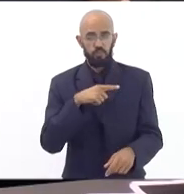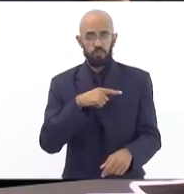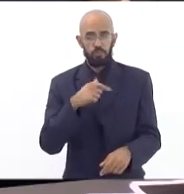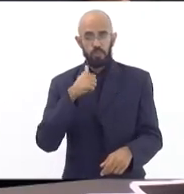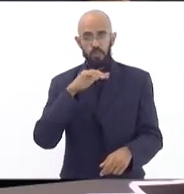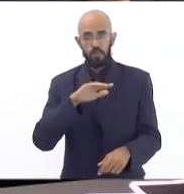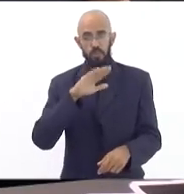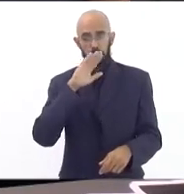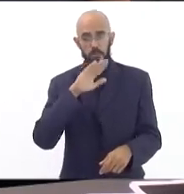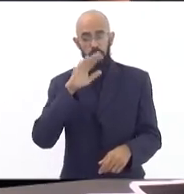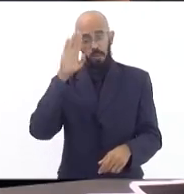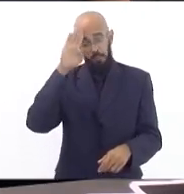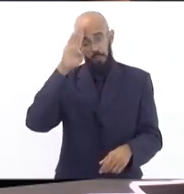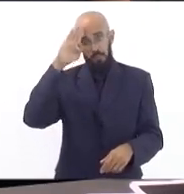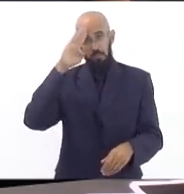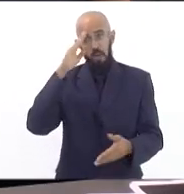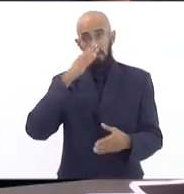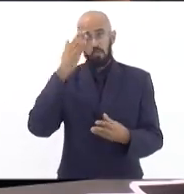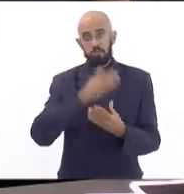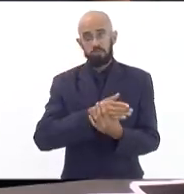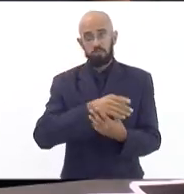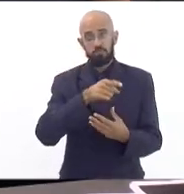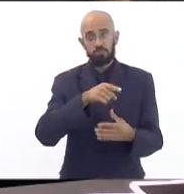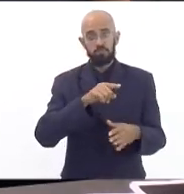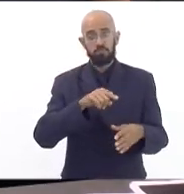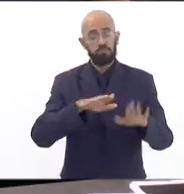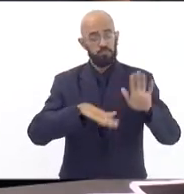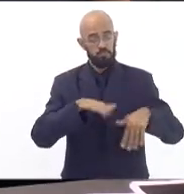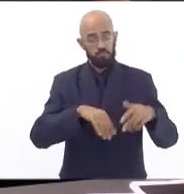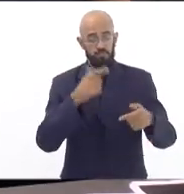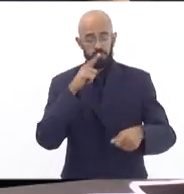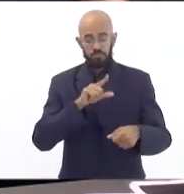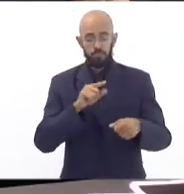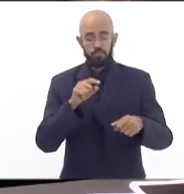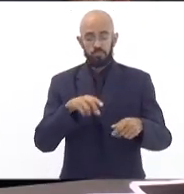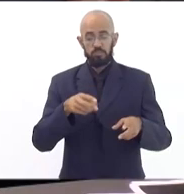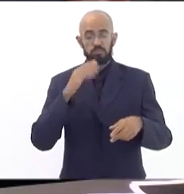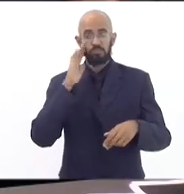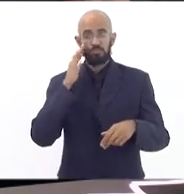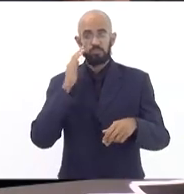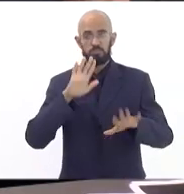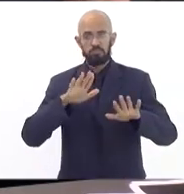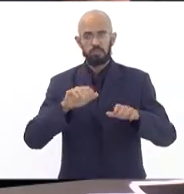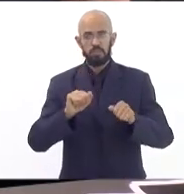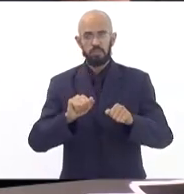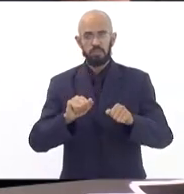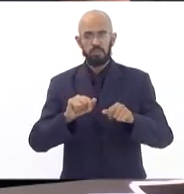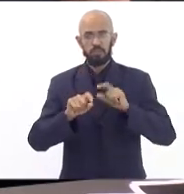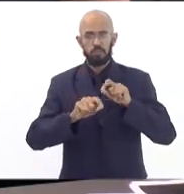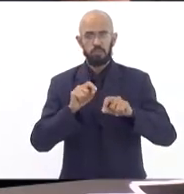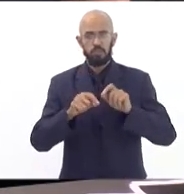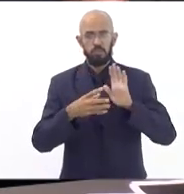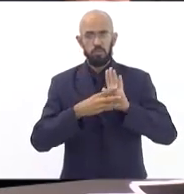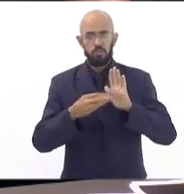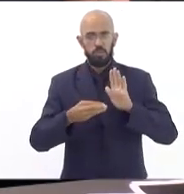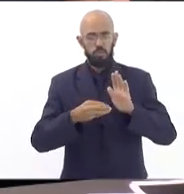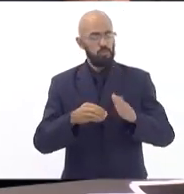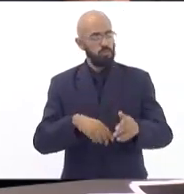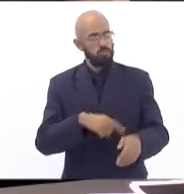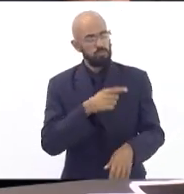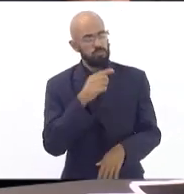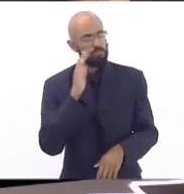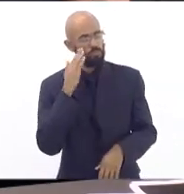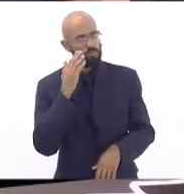registros vontade e com certeza ele consegue identificar mas de toda forma ficou consignado aí a posição do nobre